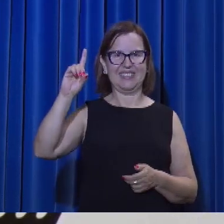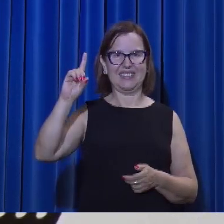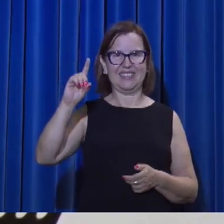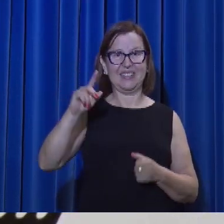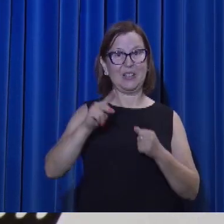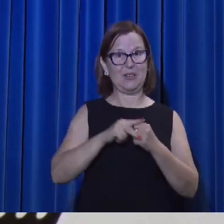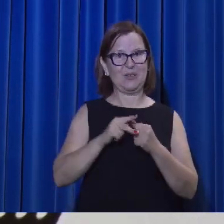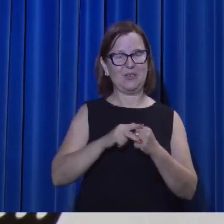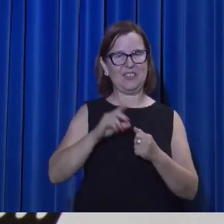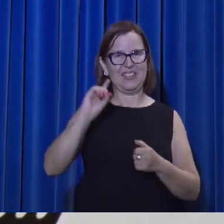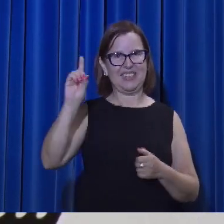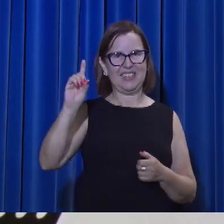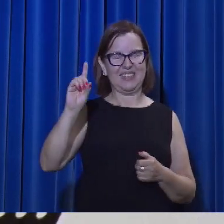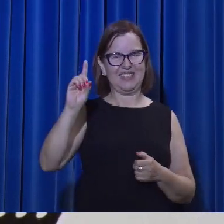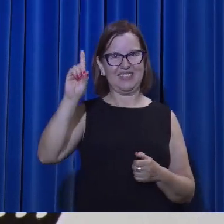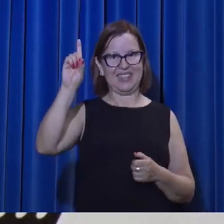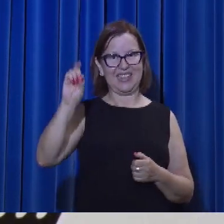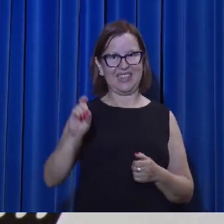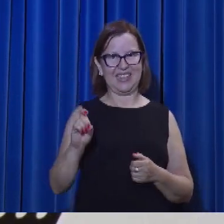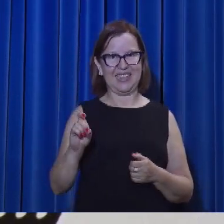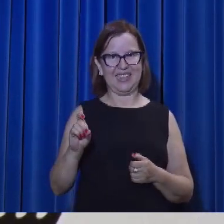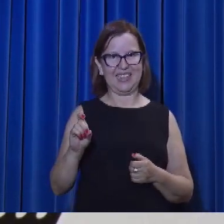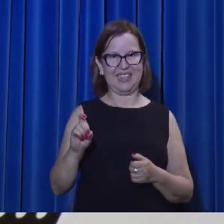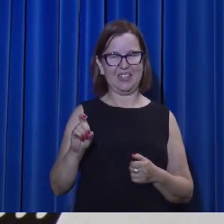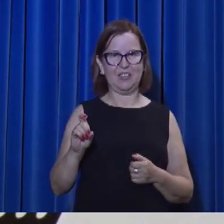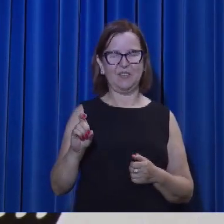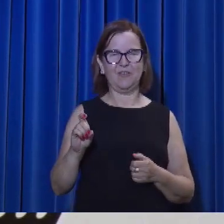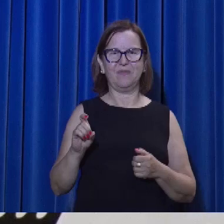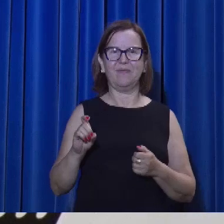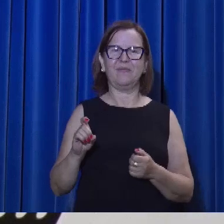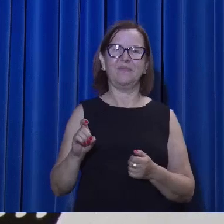Verbo de Deus é o doador